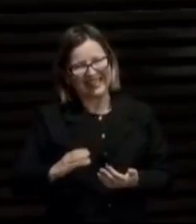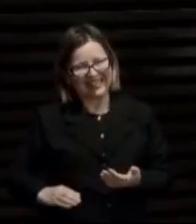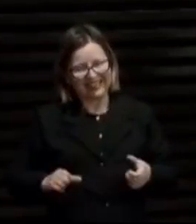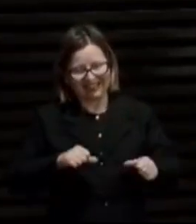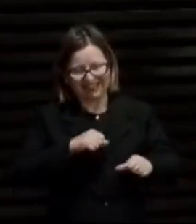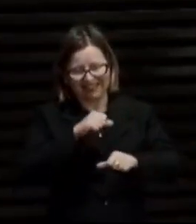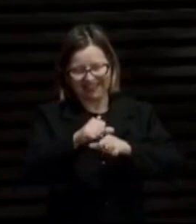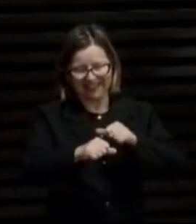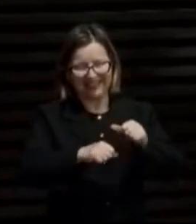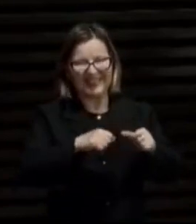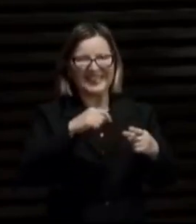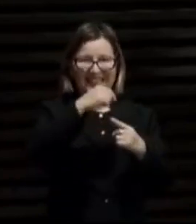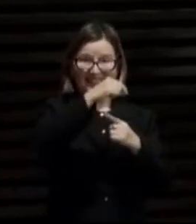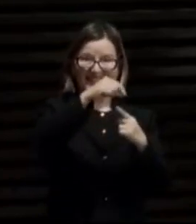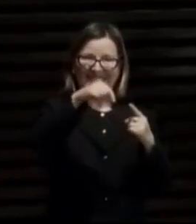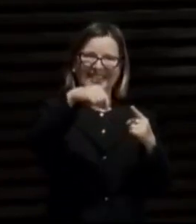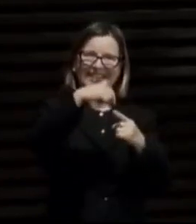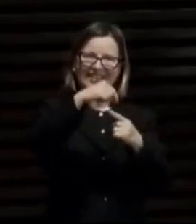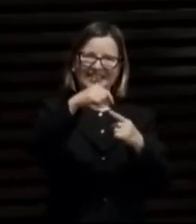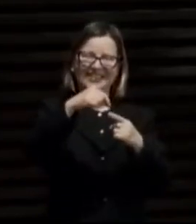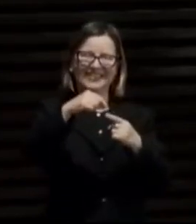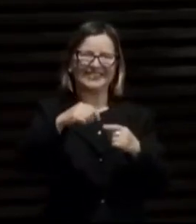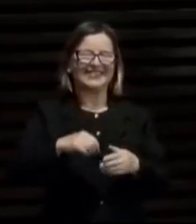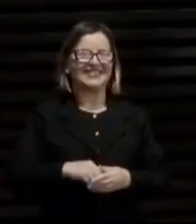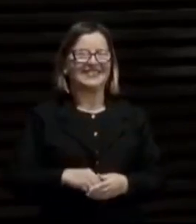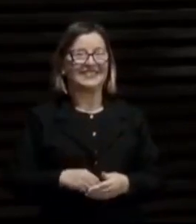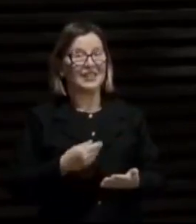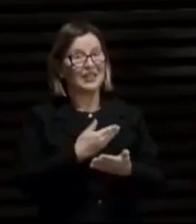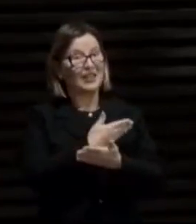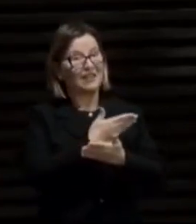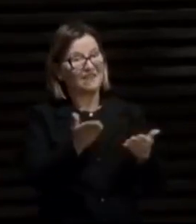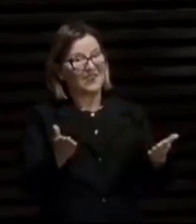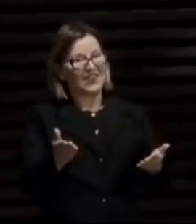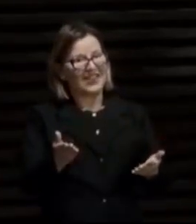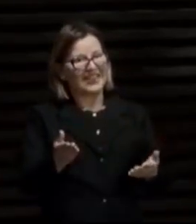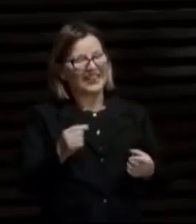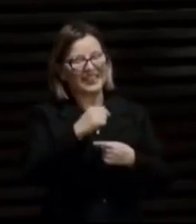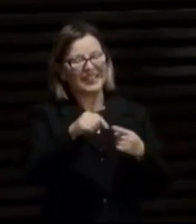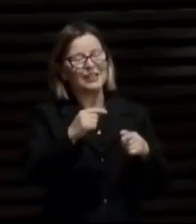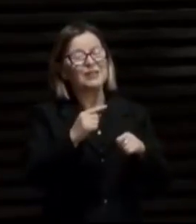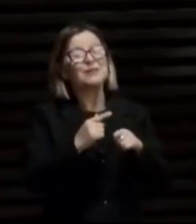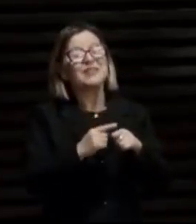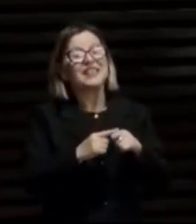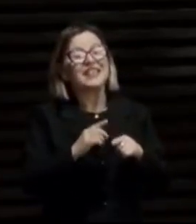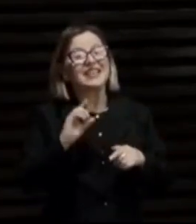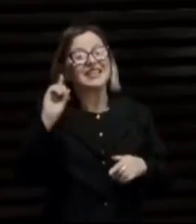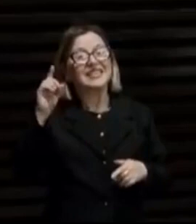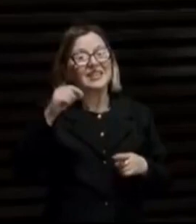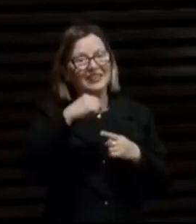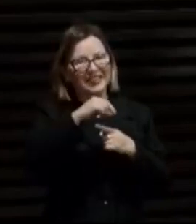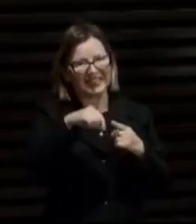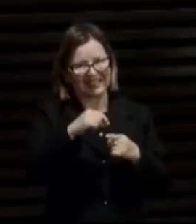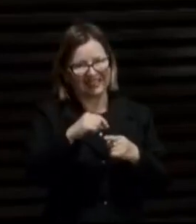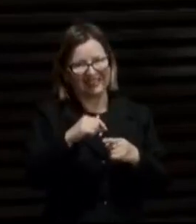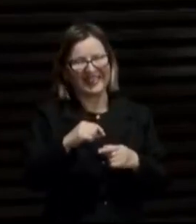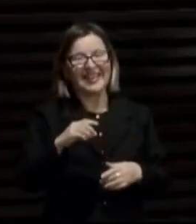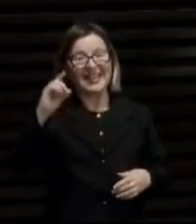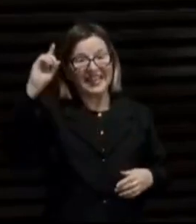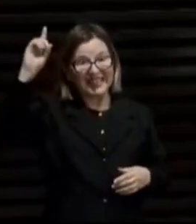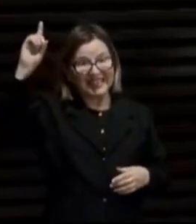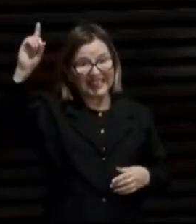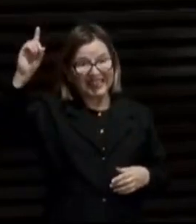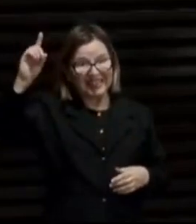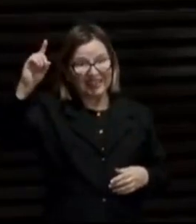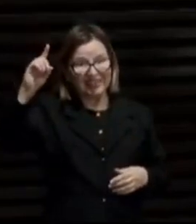tornados santos. Vós sereis santos porque eu sou santo. Deus é que vai capacitar o